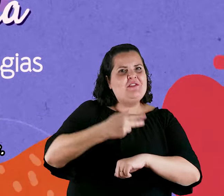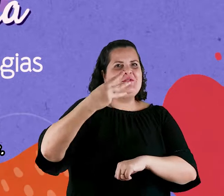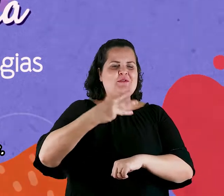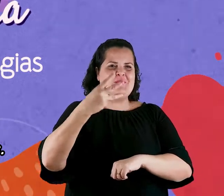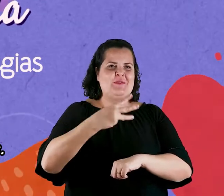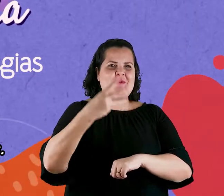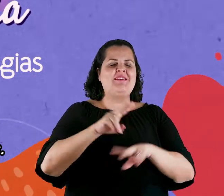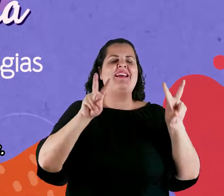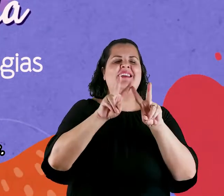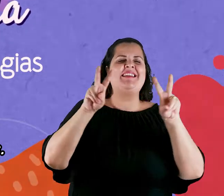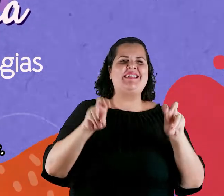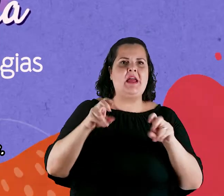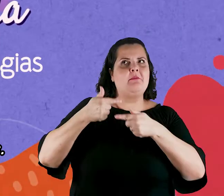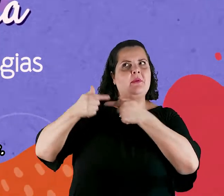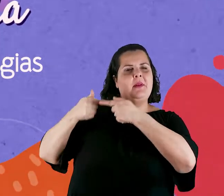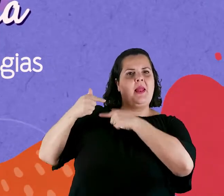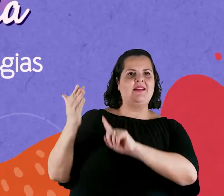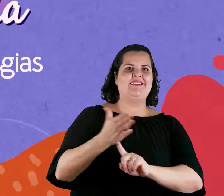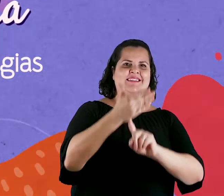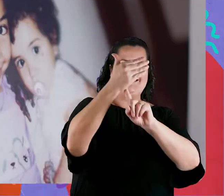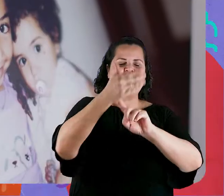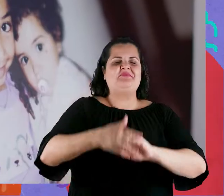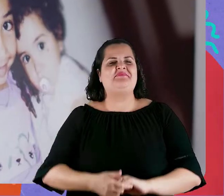3 ancestralidade tecnologias